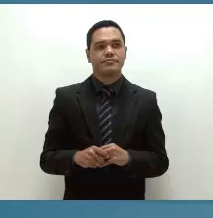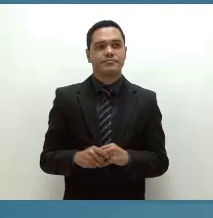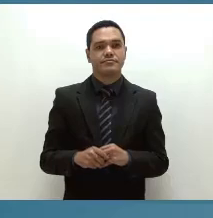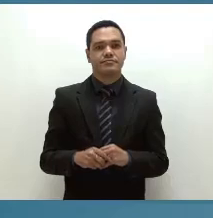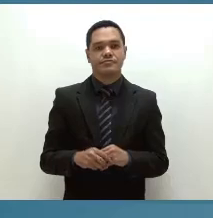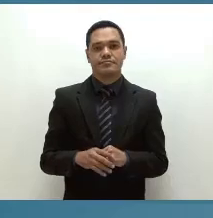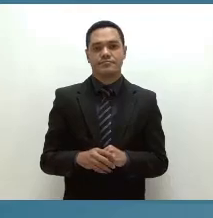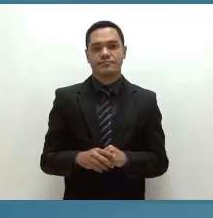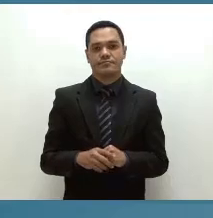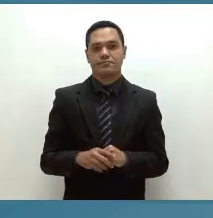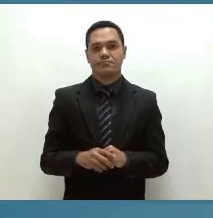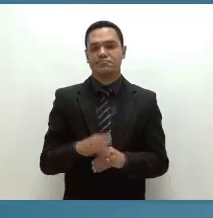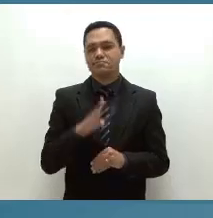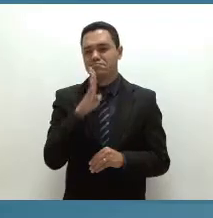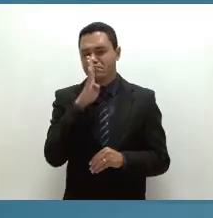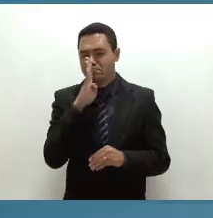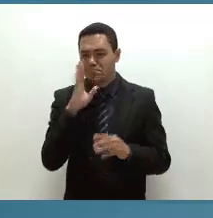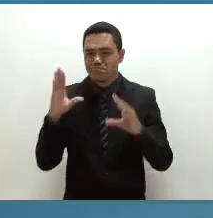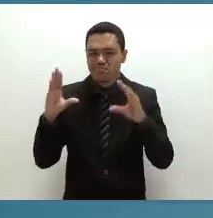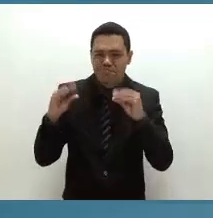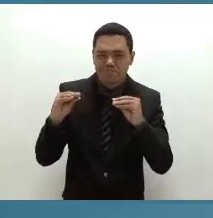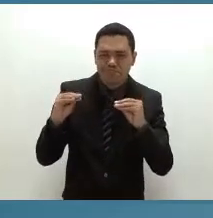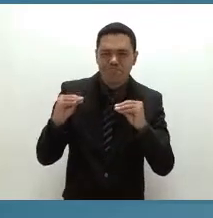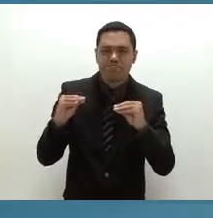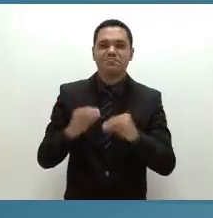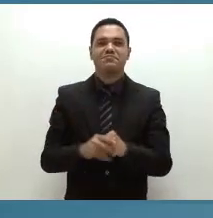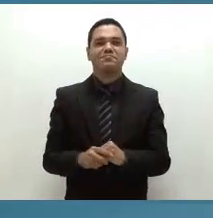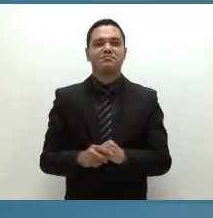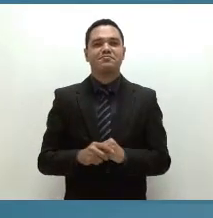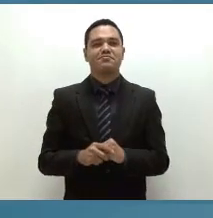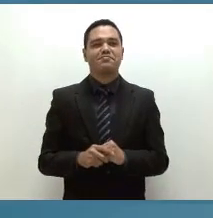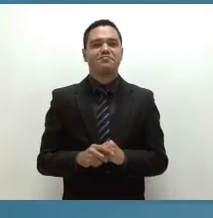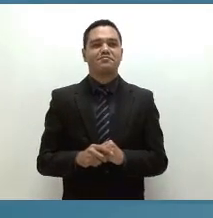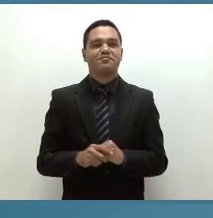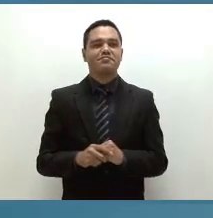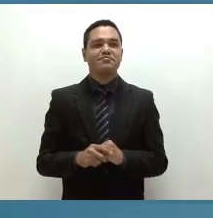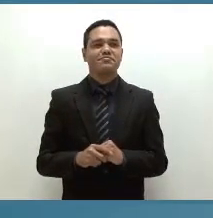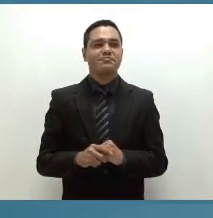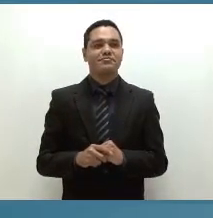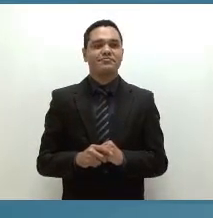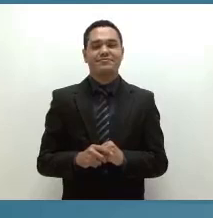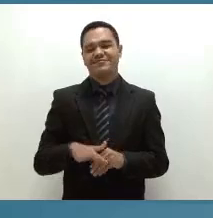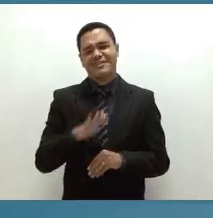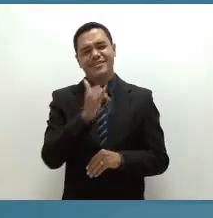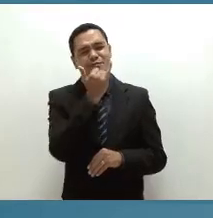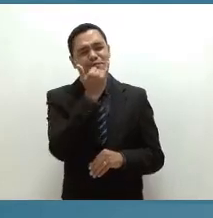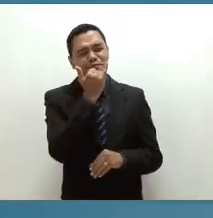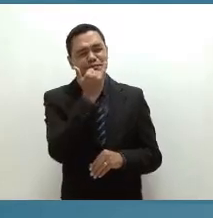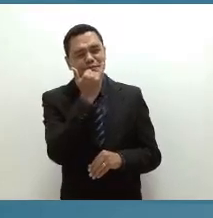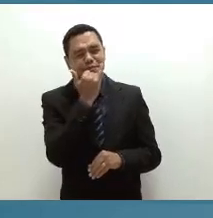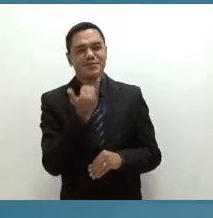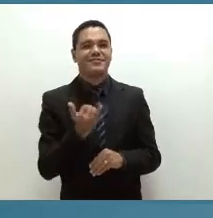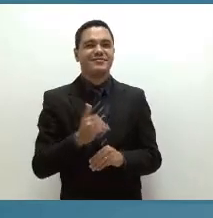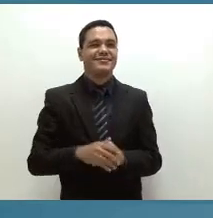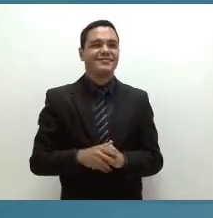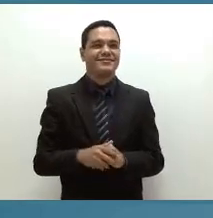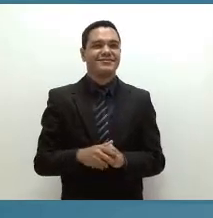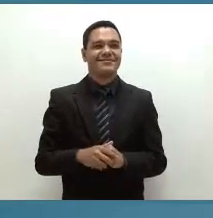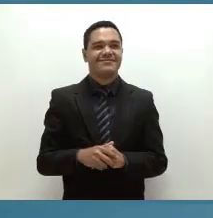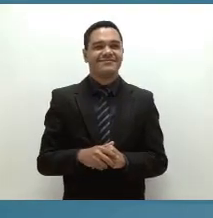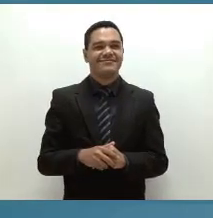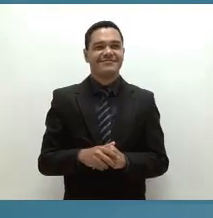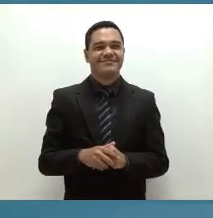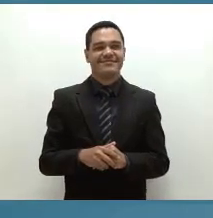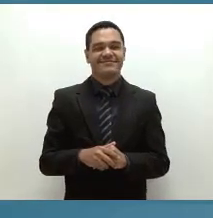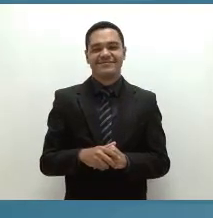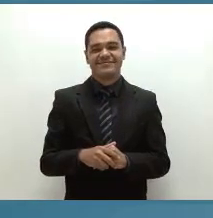Vossa Excelência está sem som, desembargadora Nádia. Vossa Excelência concorre ao cargo de... Desculpe, doutora. Desculpe, presidente,